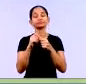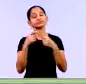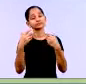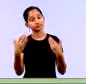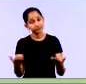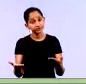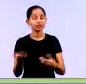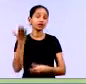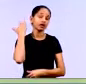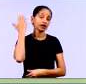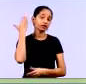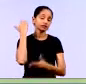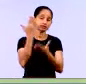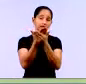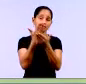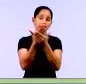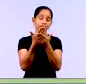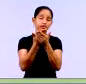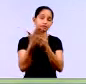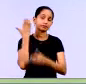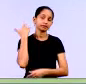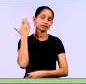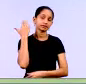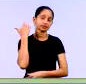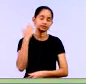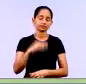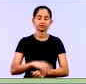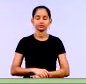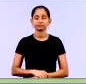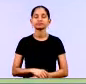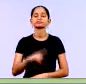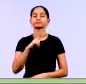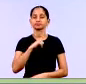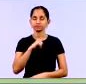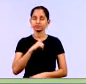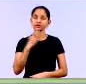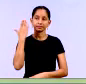aula anterior, na aula passada. Então, orçamento de produção.